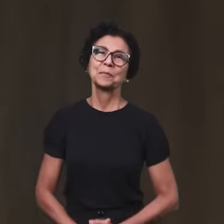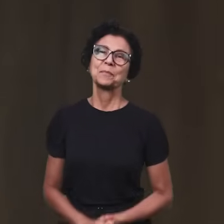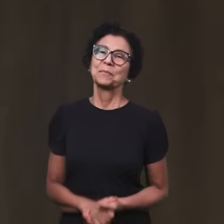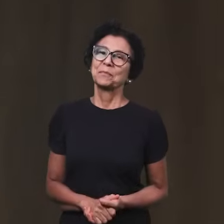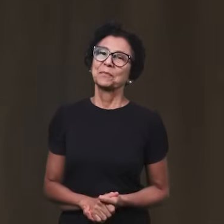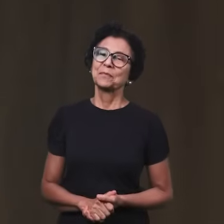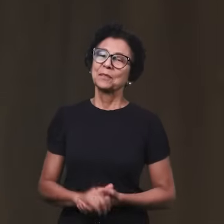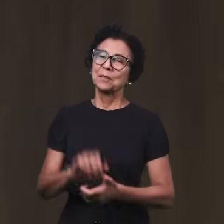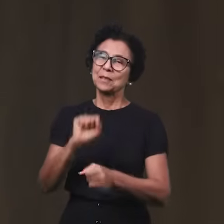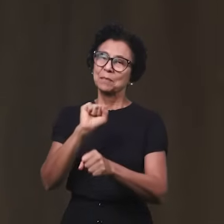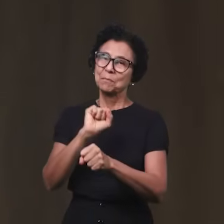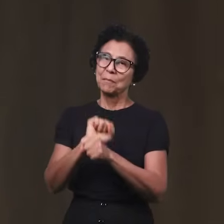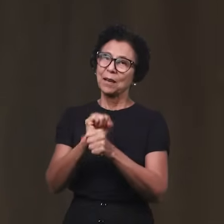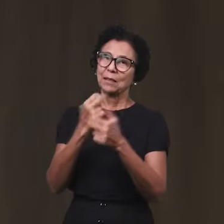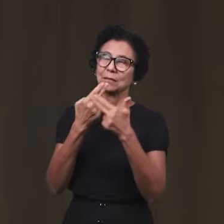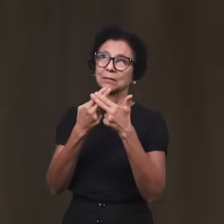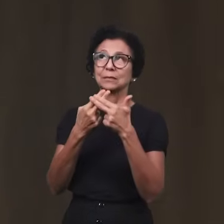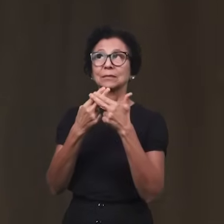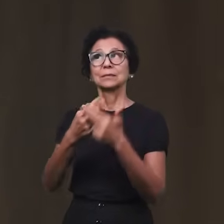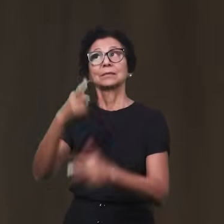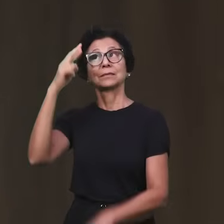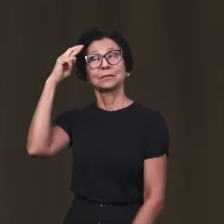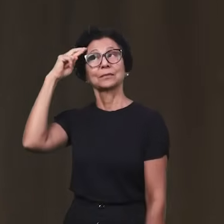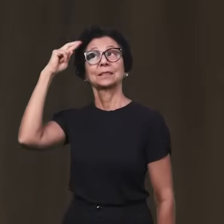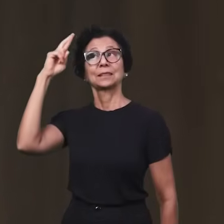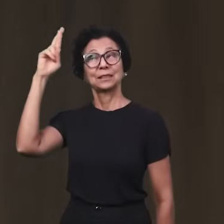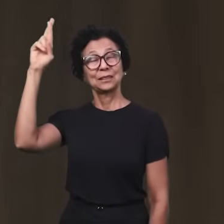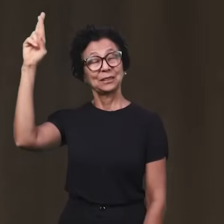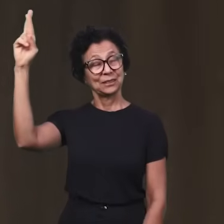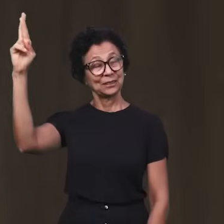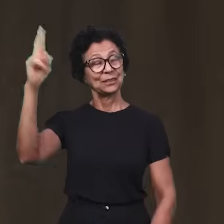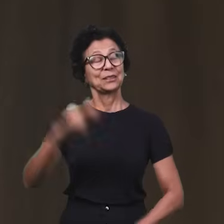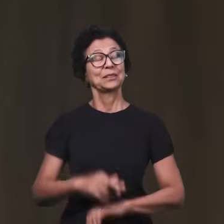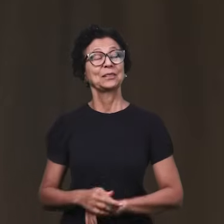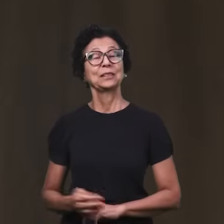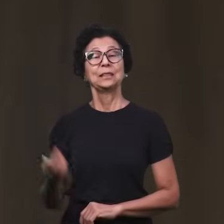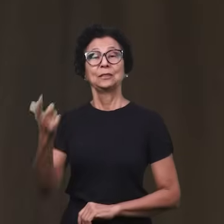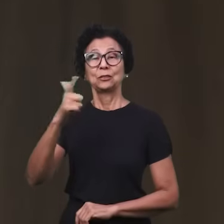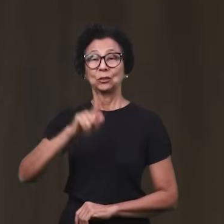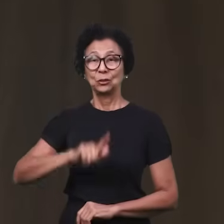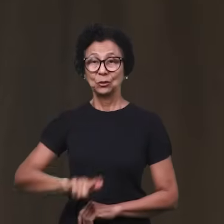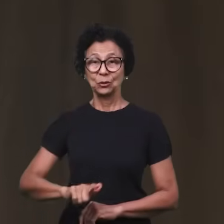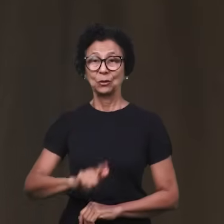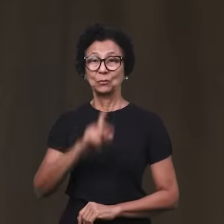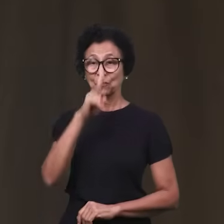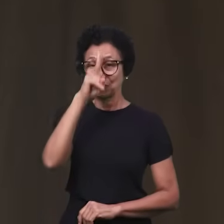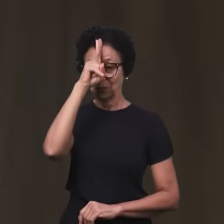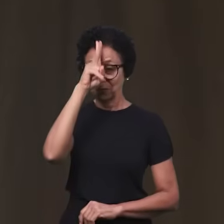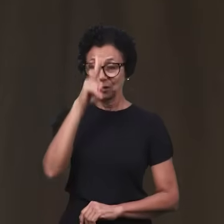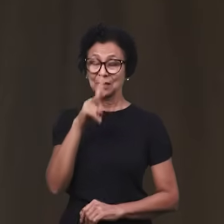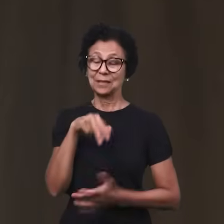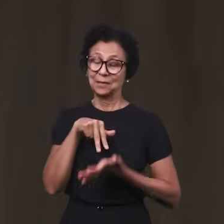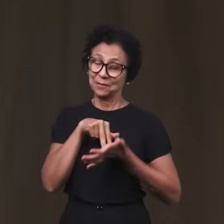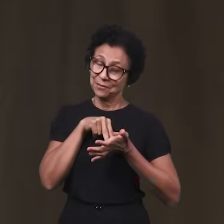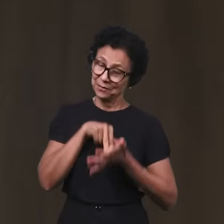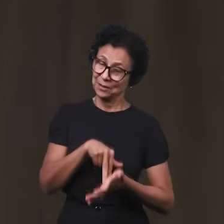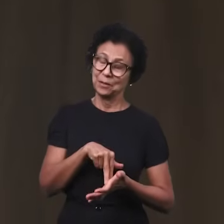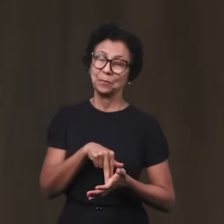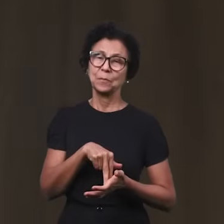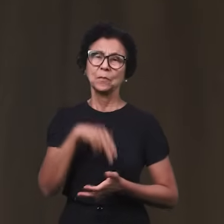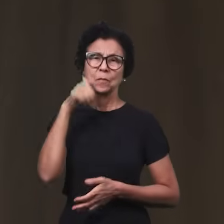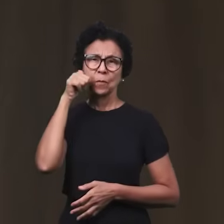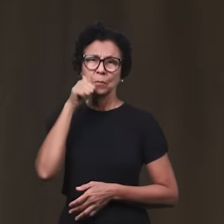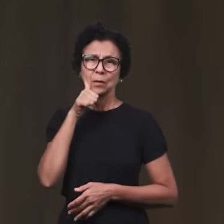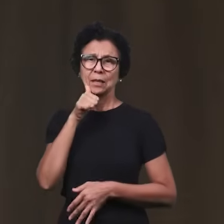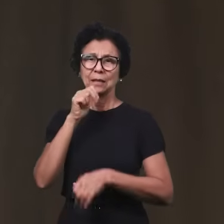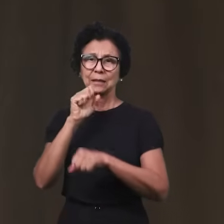Deus. A palavra fala, esperem com paciência no Senhor. Aqueles que esperam no Senhor renovarão as suas forças. Então, uma mulher